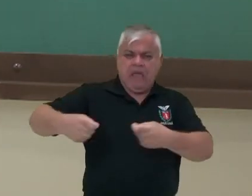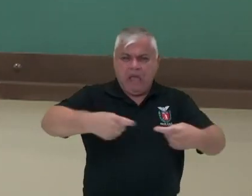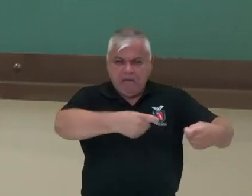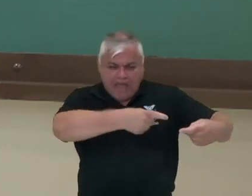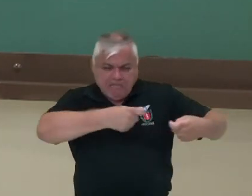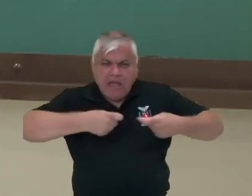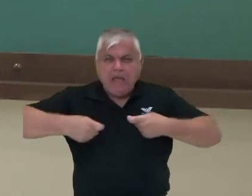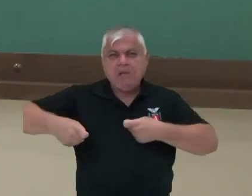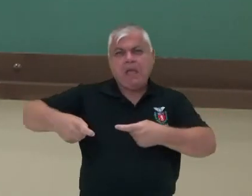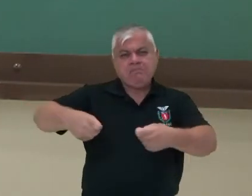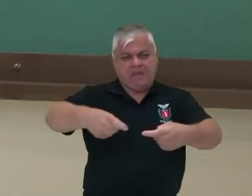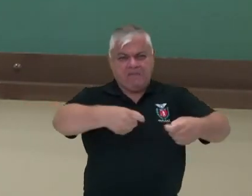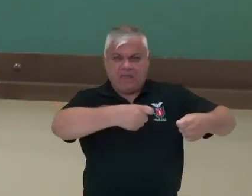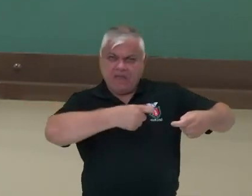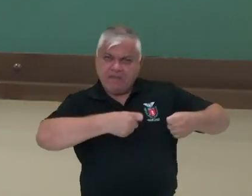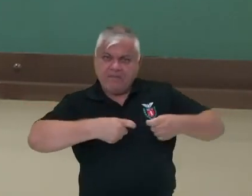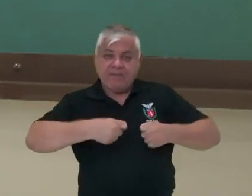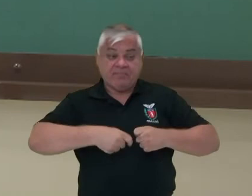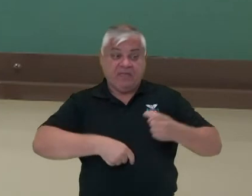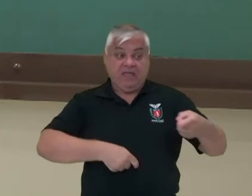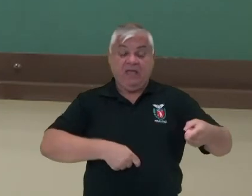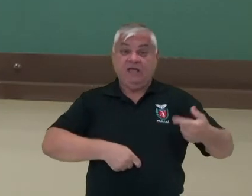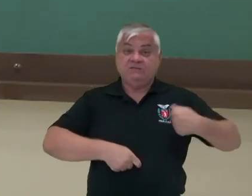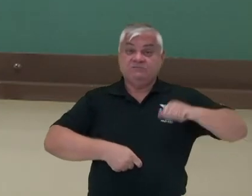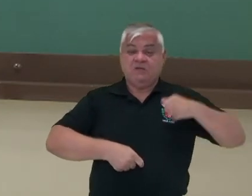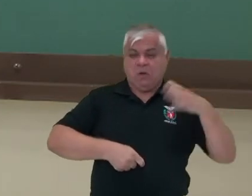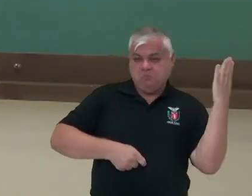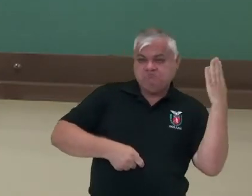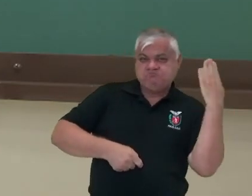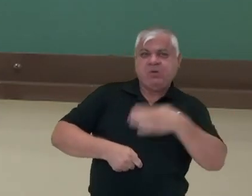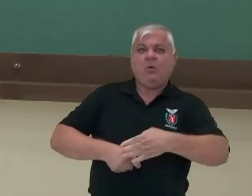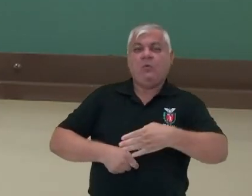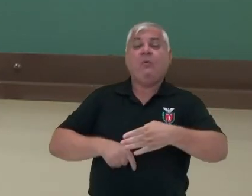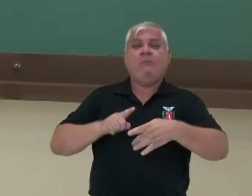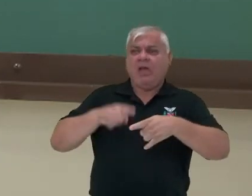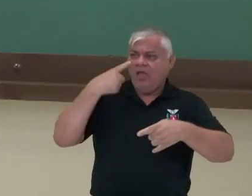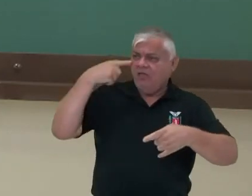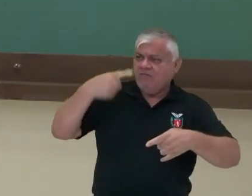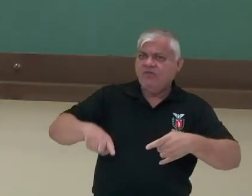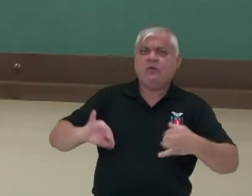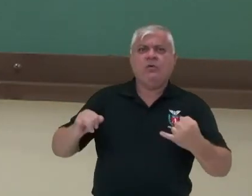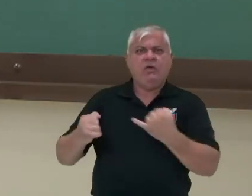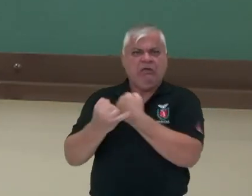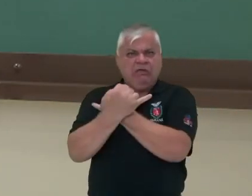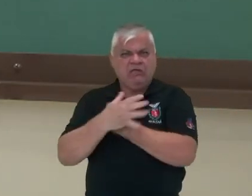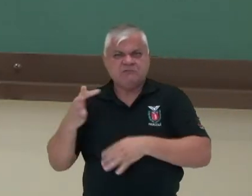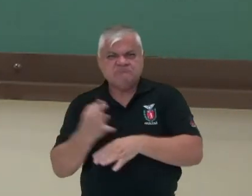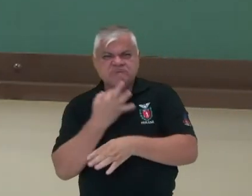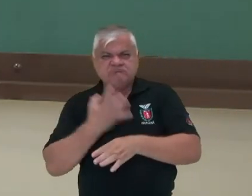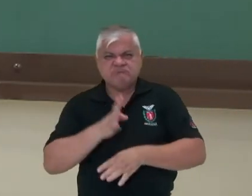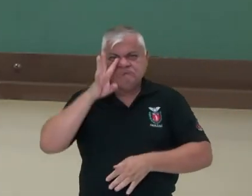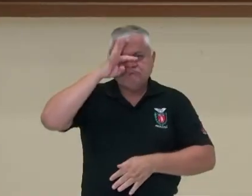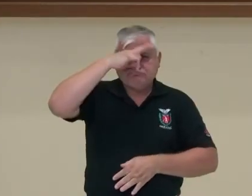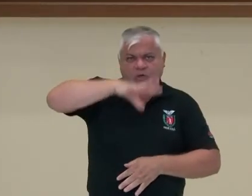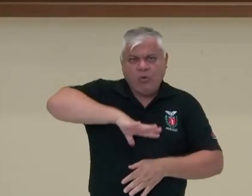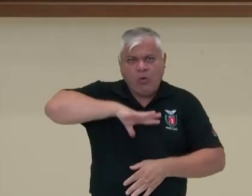espanhol. Apesar da superioridade militar, os espanhóis encontraram bastante resistência por parte dos povos